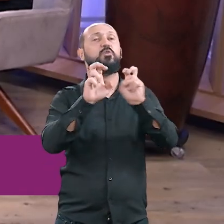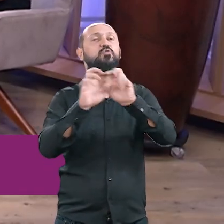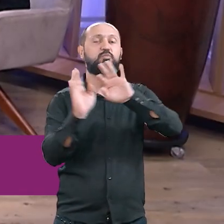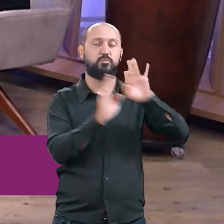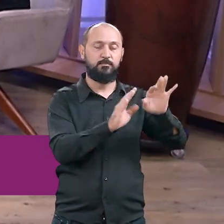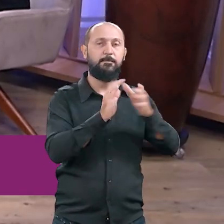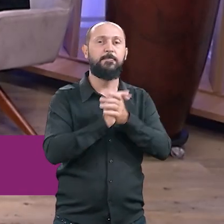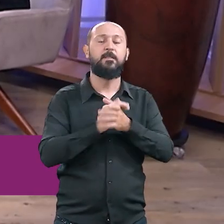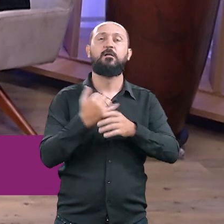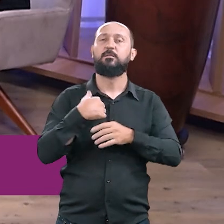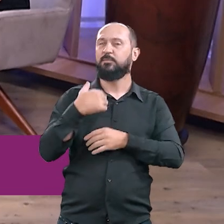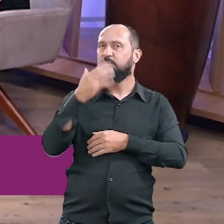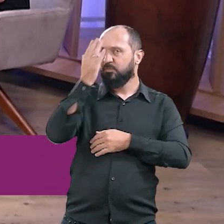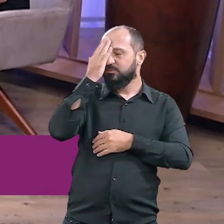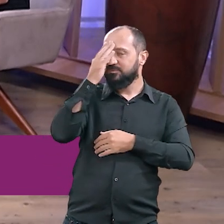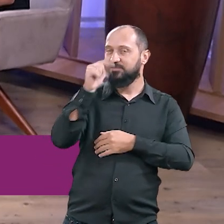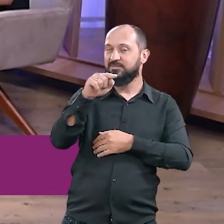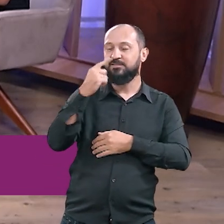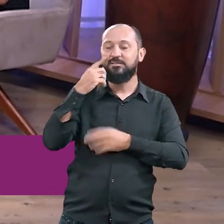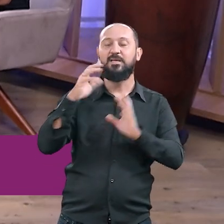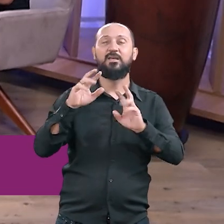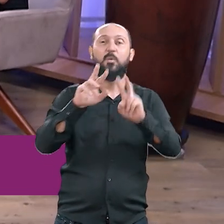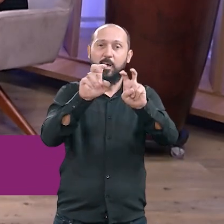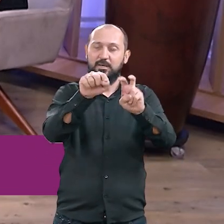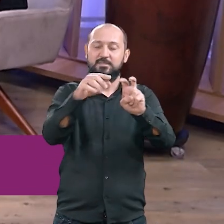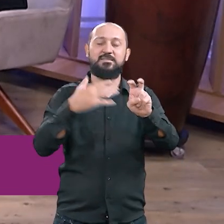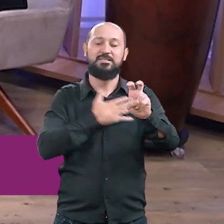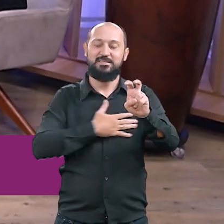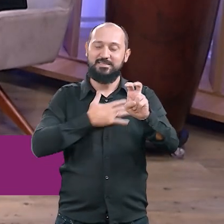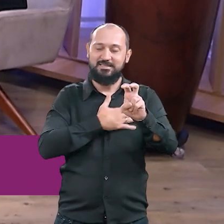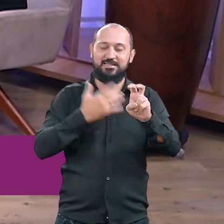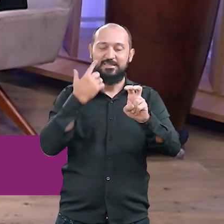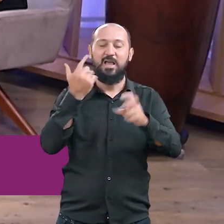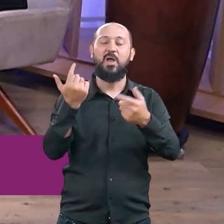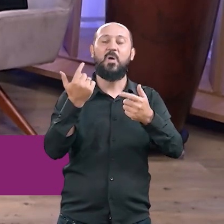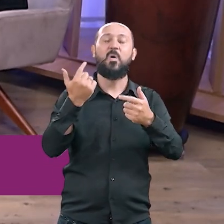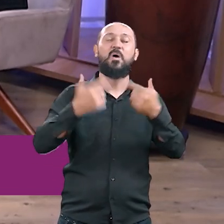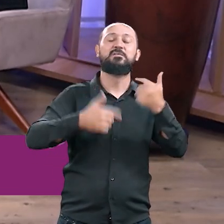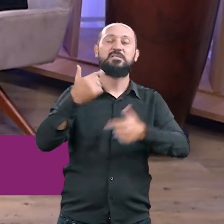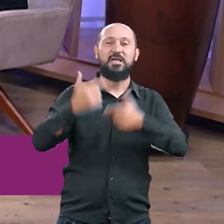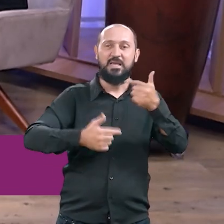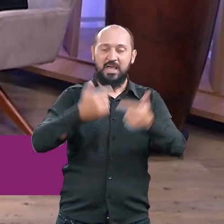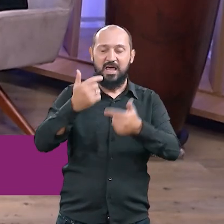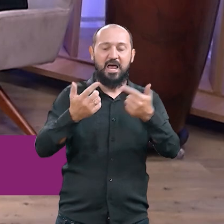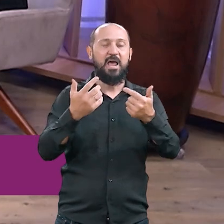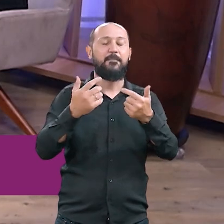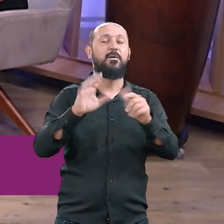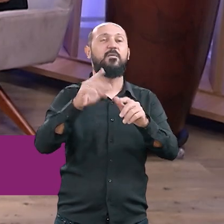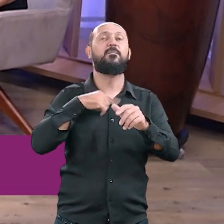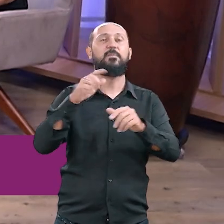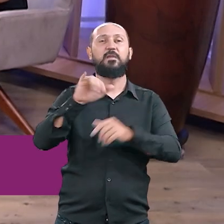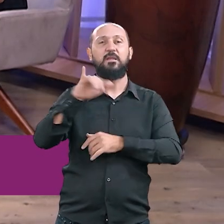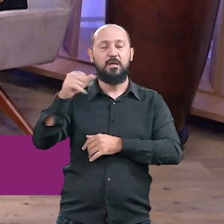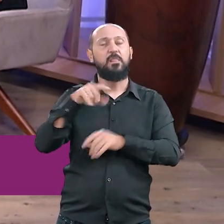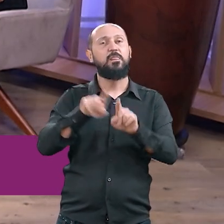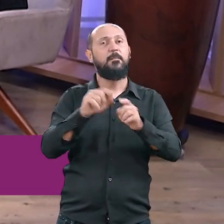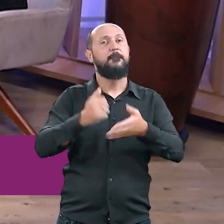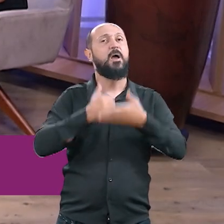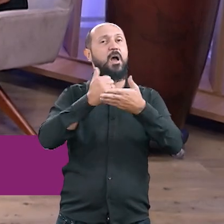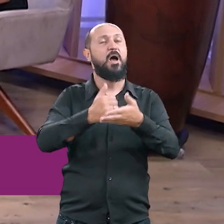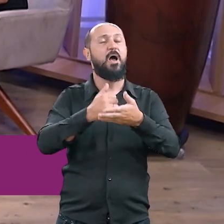mesma conversa, você vai receber uma resposta considerando esse contexto. Então, ao invés dele te dar uma dica, ou uma resposta, ou uma